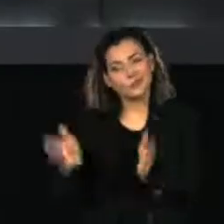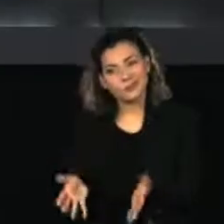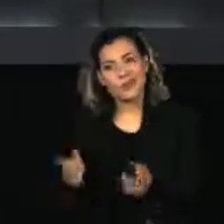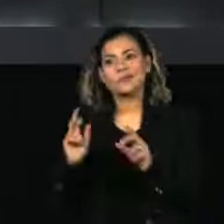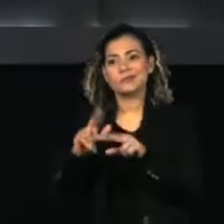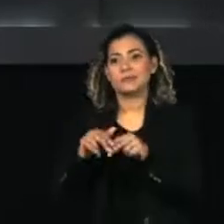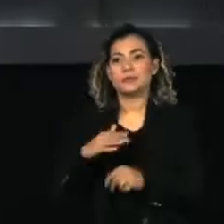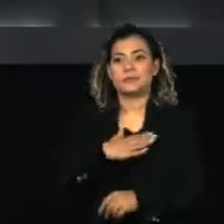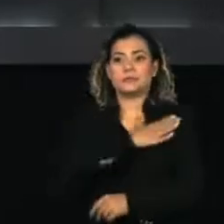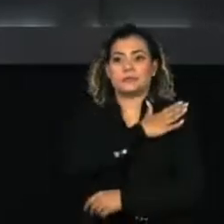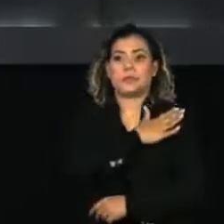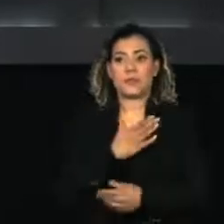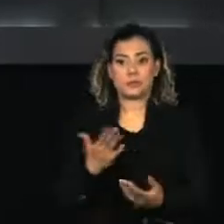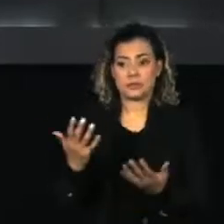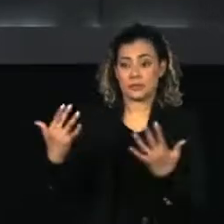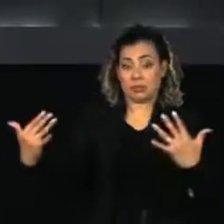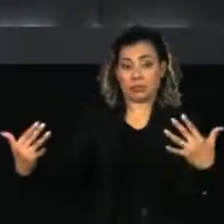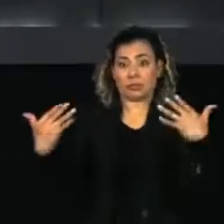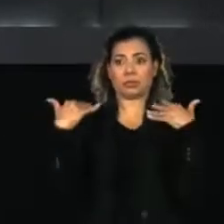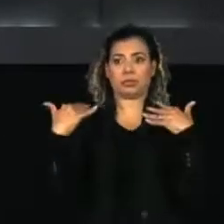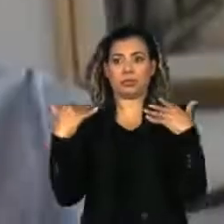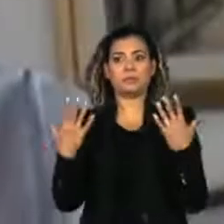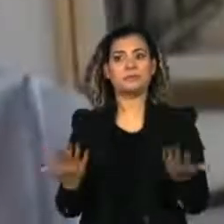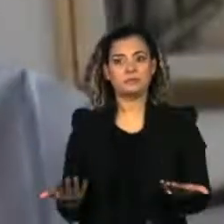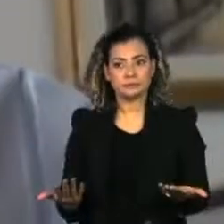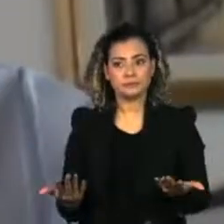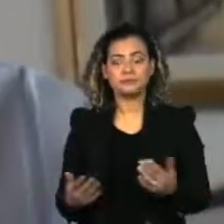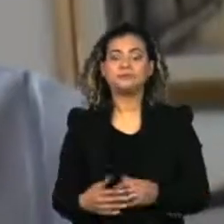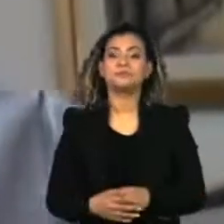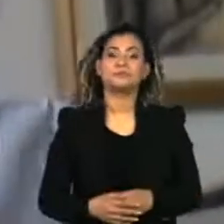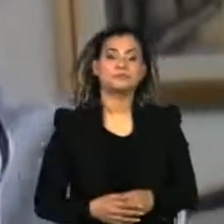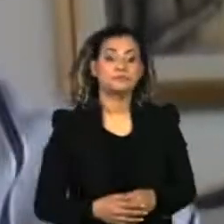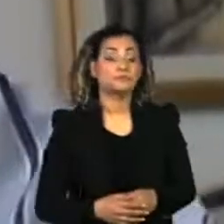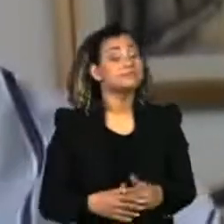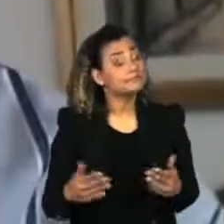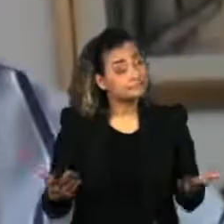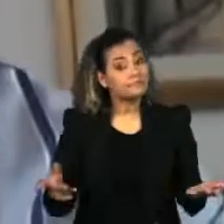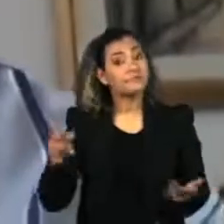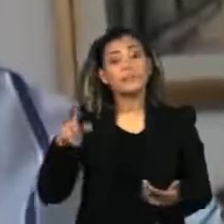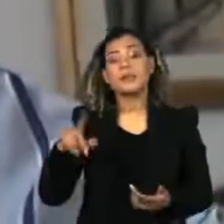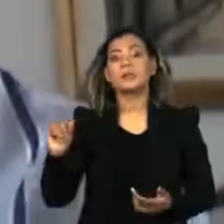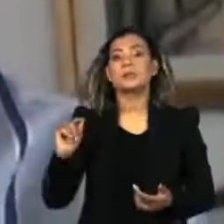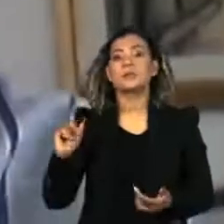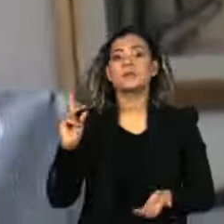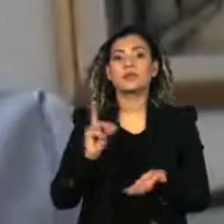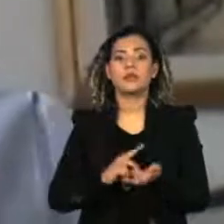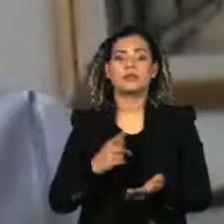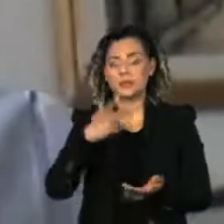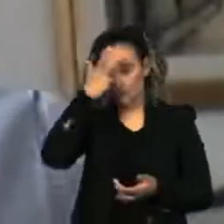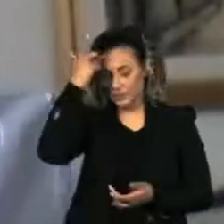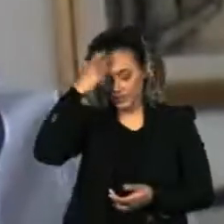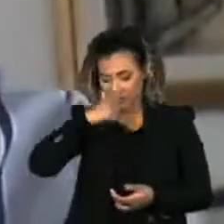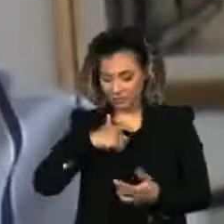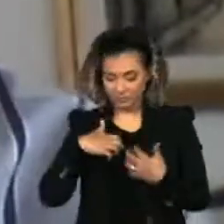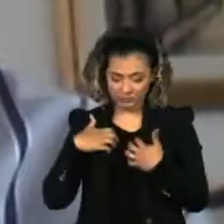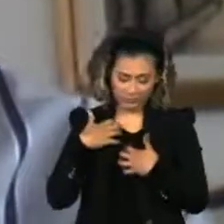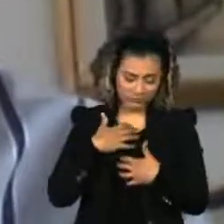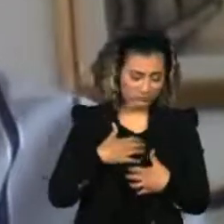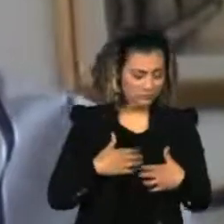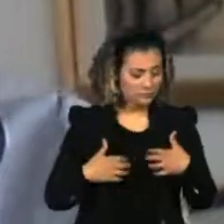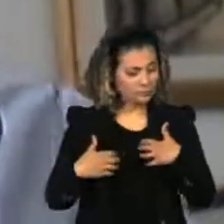que isso ocorra. É uma enorme fonte de angústia. Muitas vezes nós